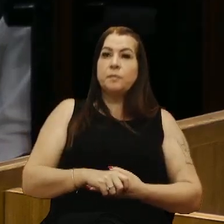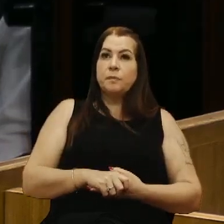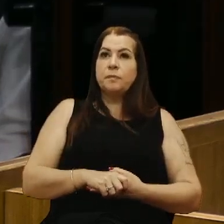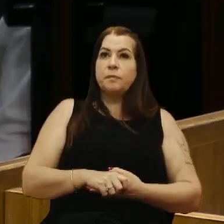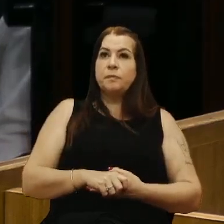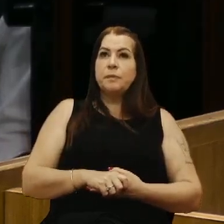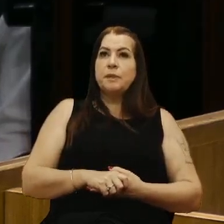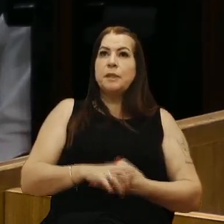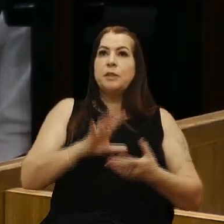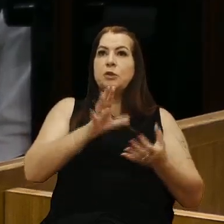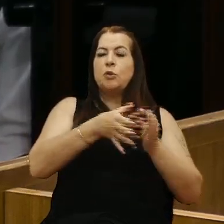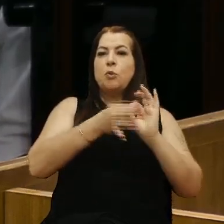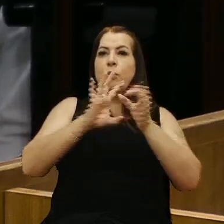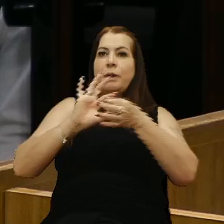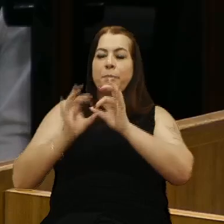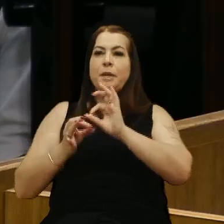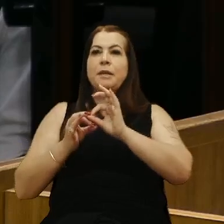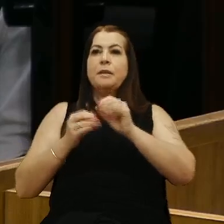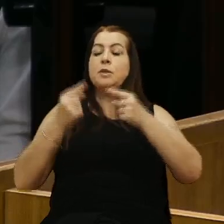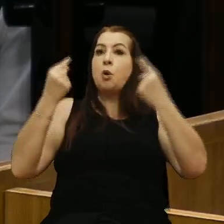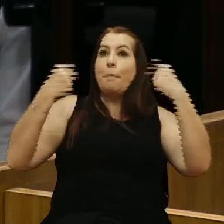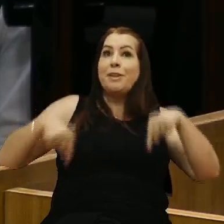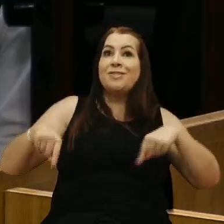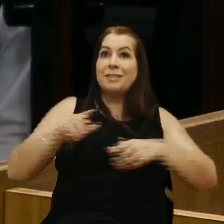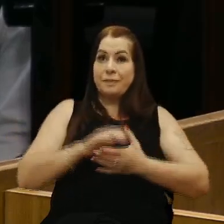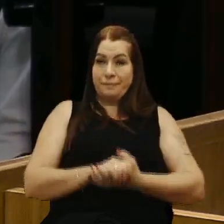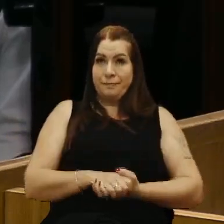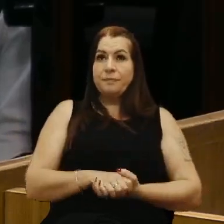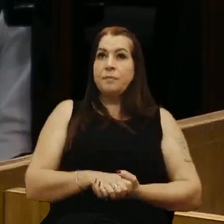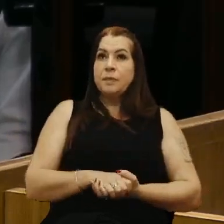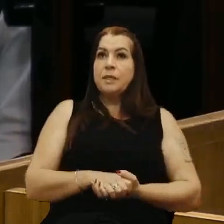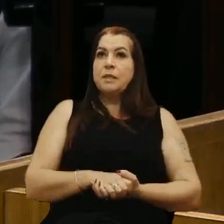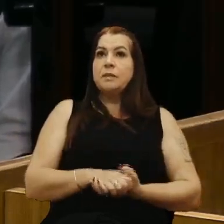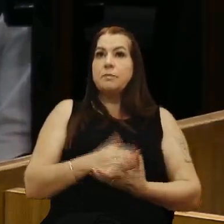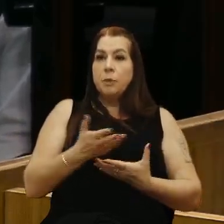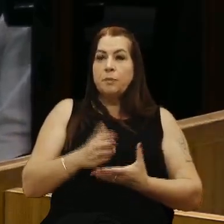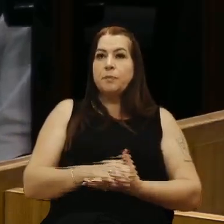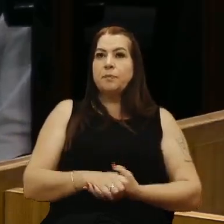em Olimpíadas, em competições. Bueno,